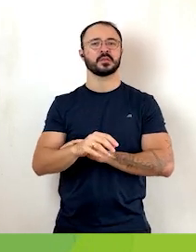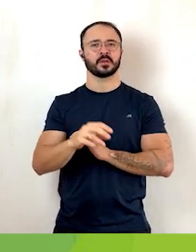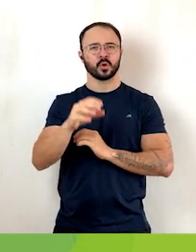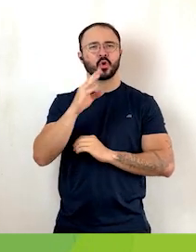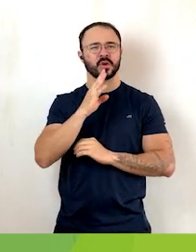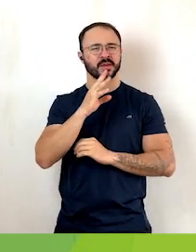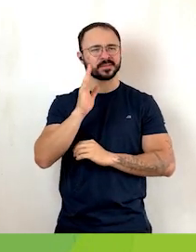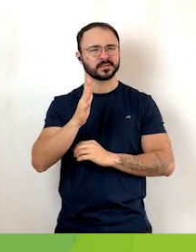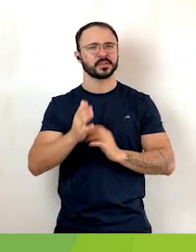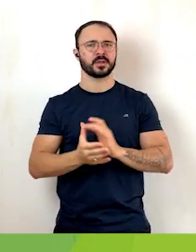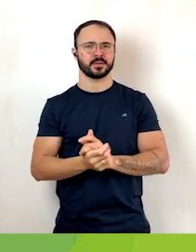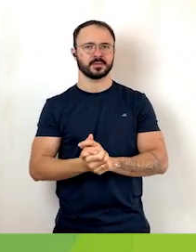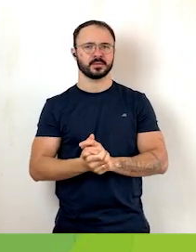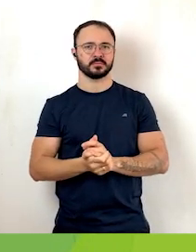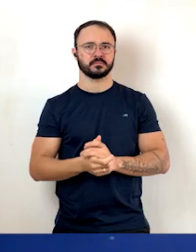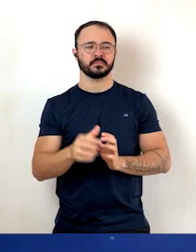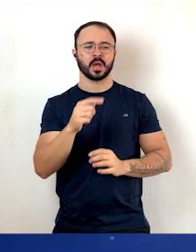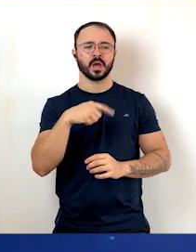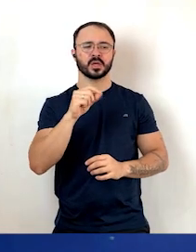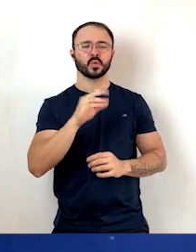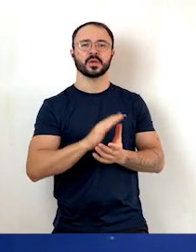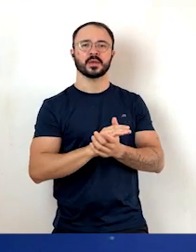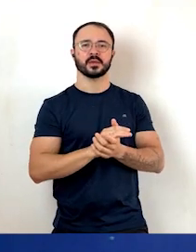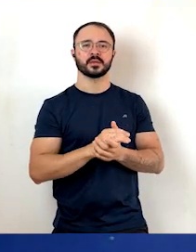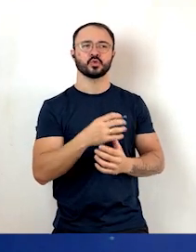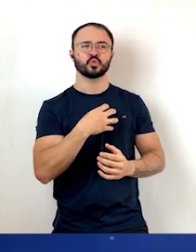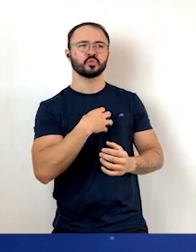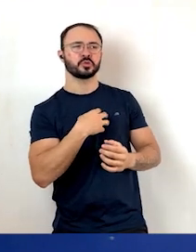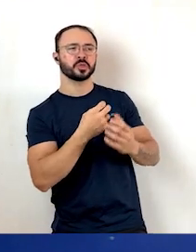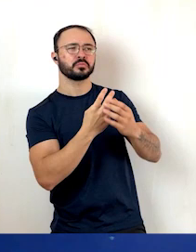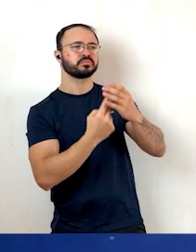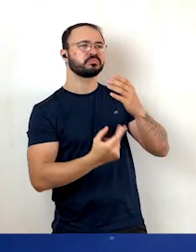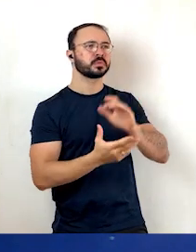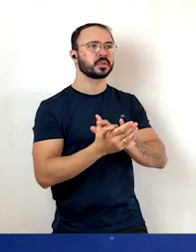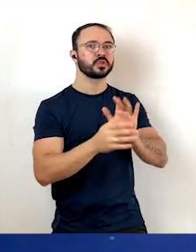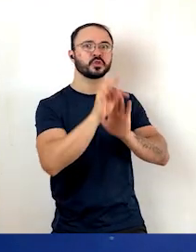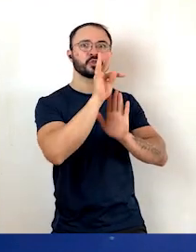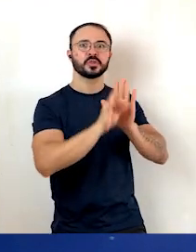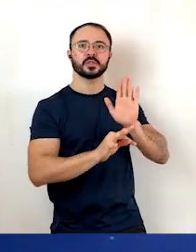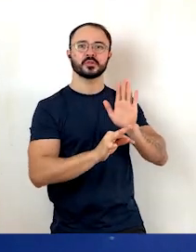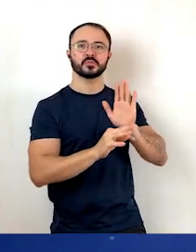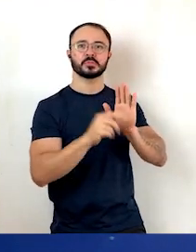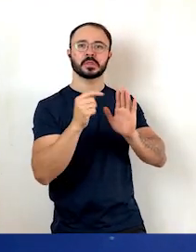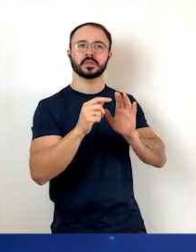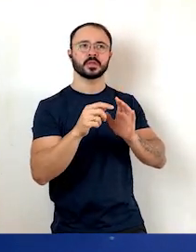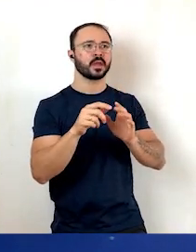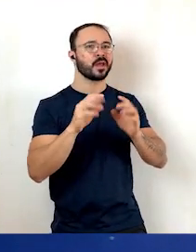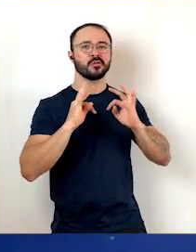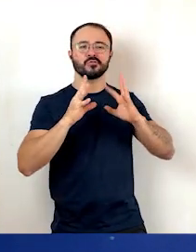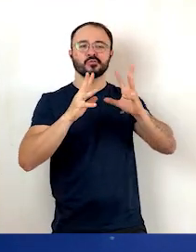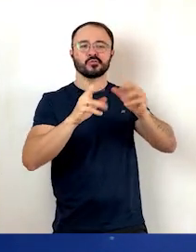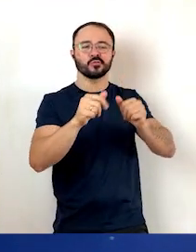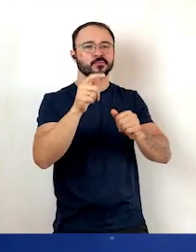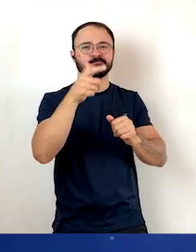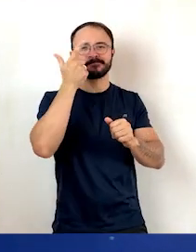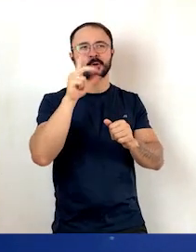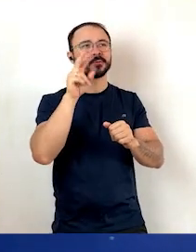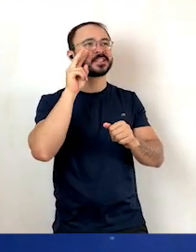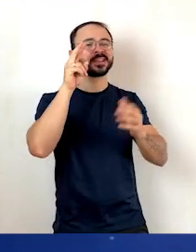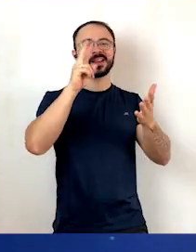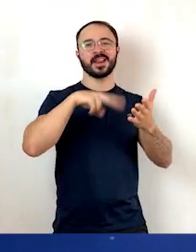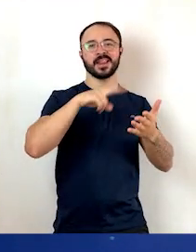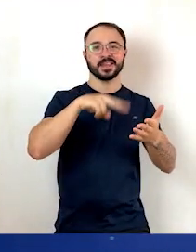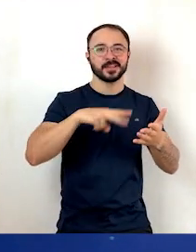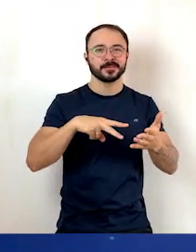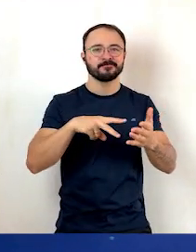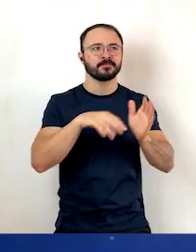ouviram falar nessa palavra gêneros textuais gêneros textuais é tudo que você consegue ler são todos